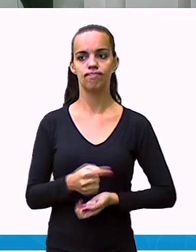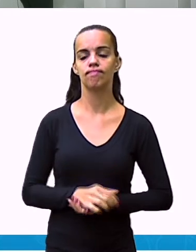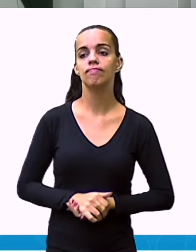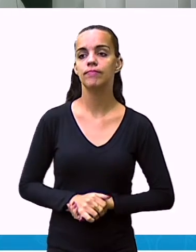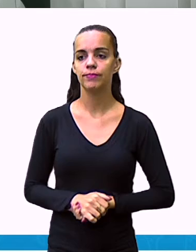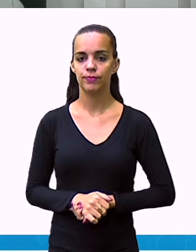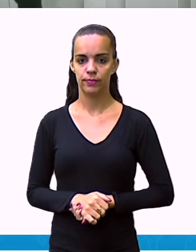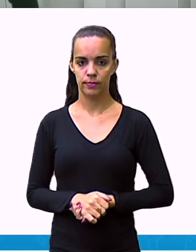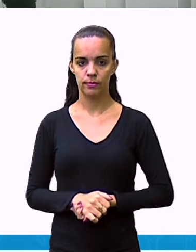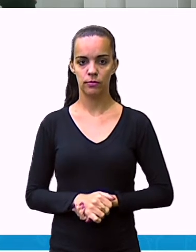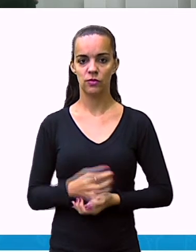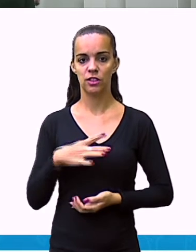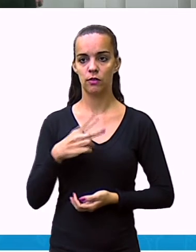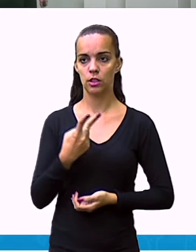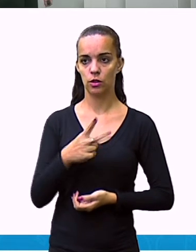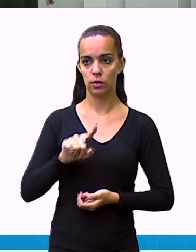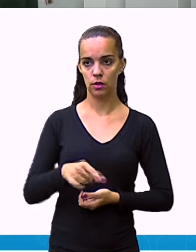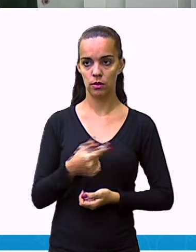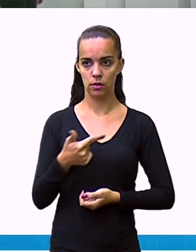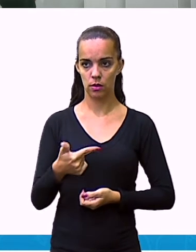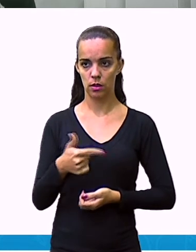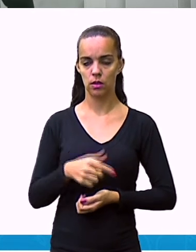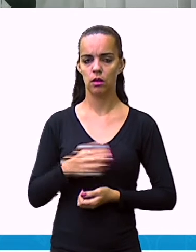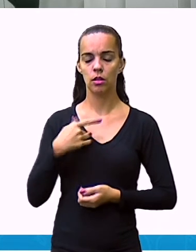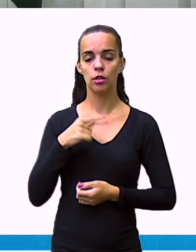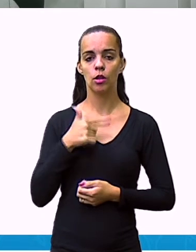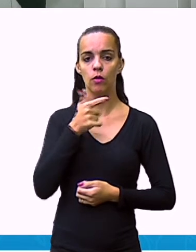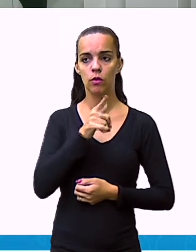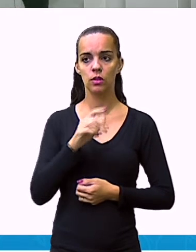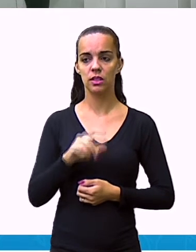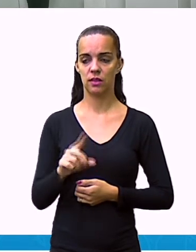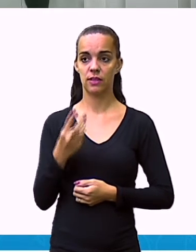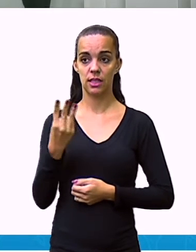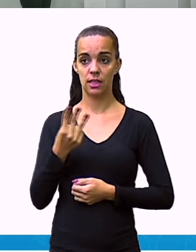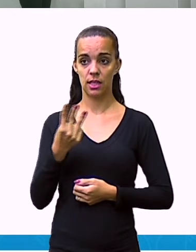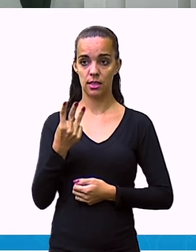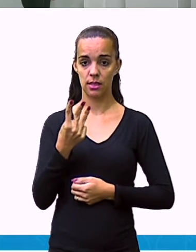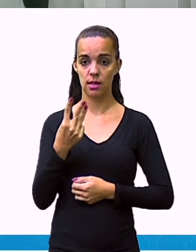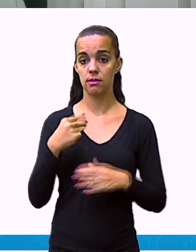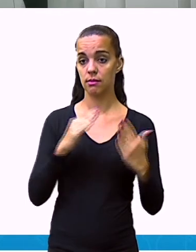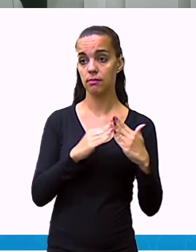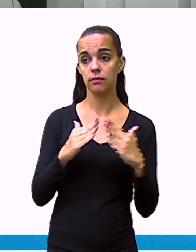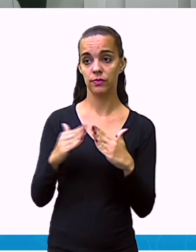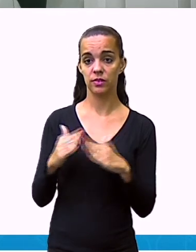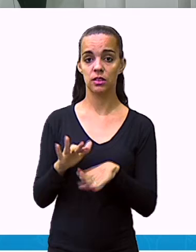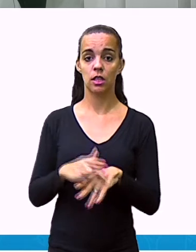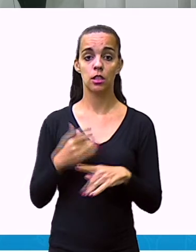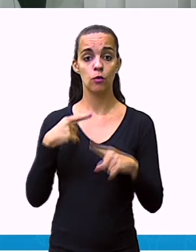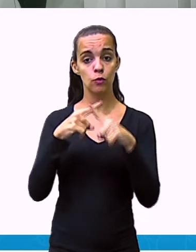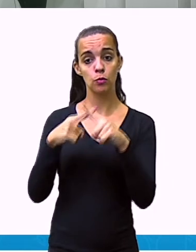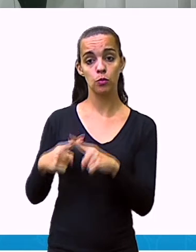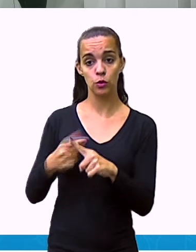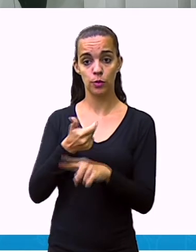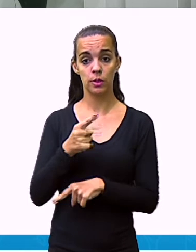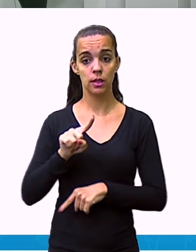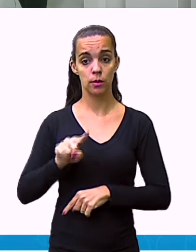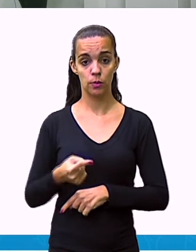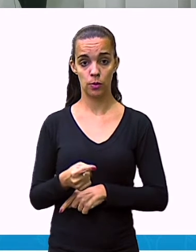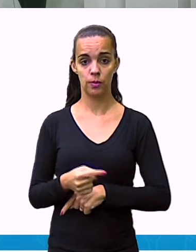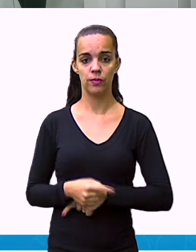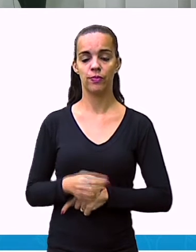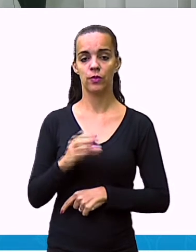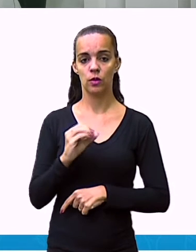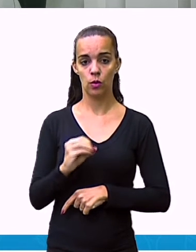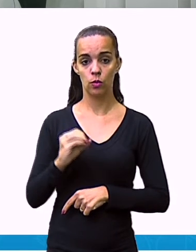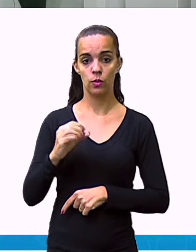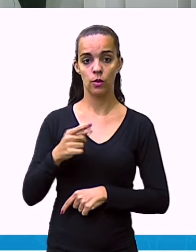2,2 olha eu vou colocar aqui eu vou caminhar três casos não precisa nem de cá multiplicando por mil ó Então vou caminhar a minha